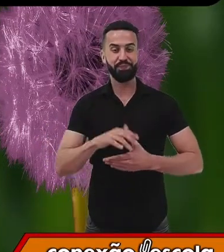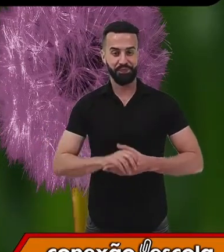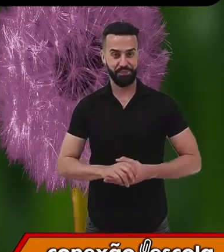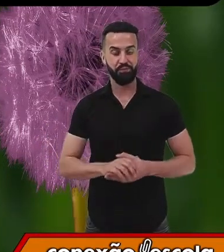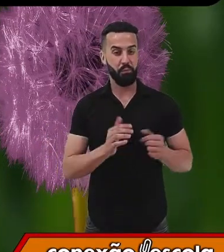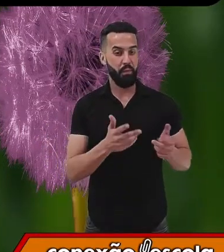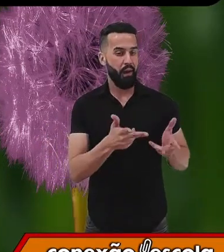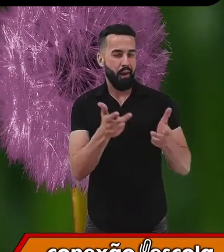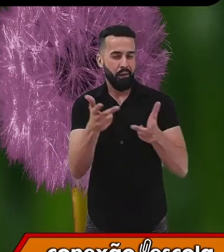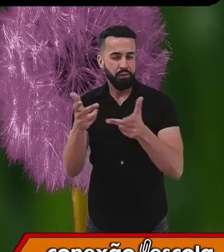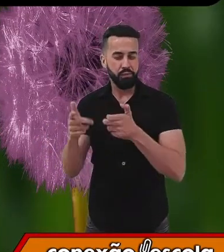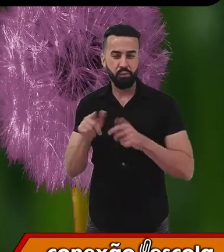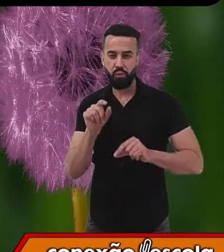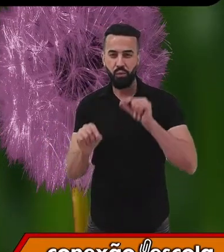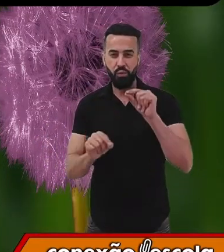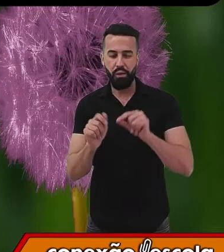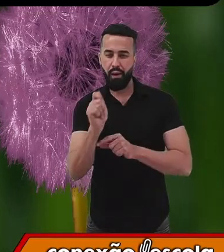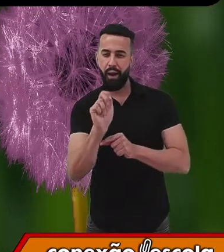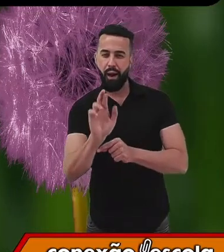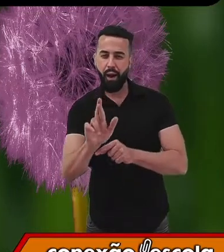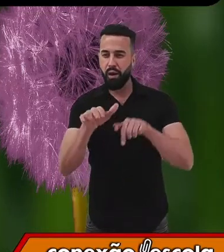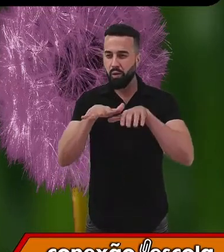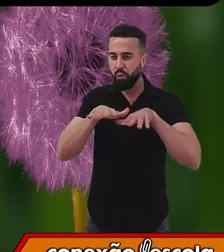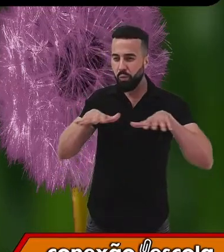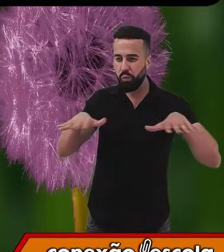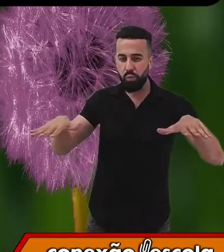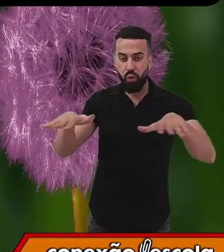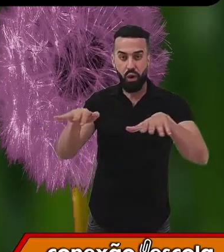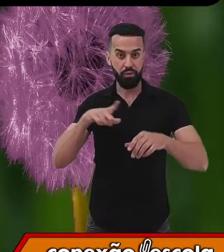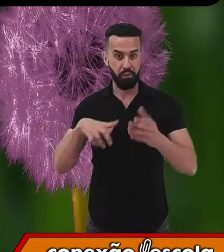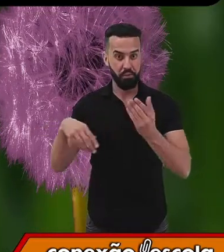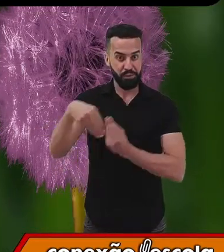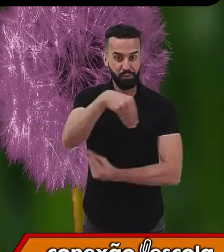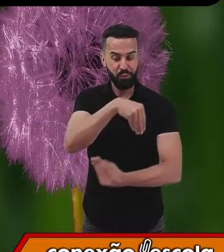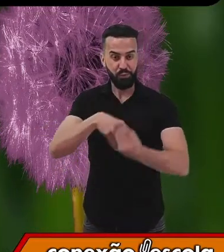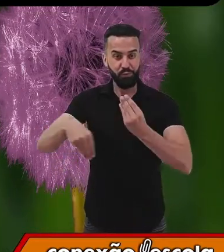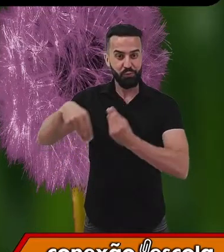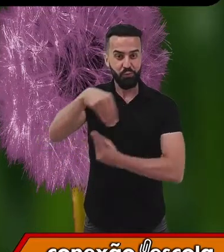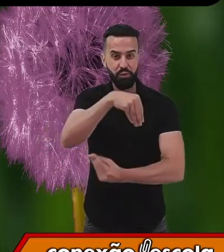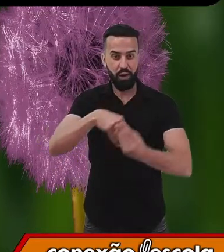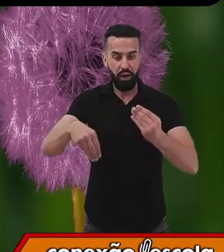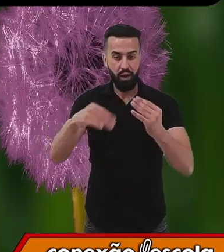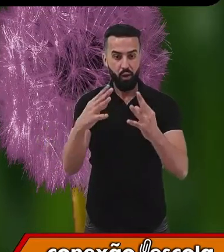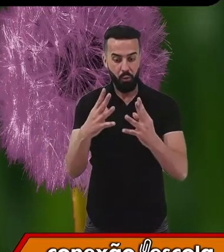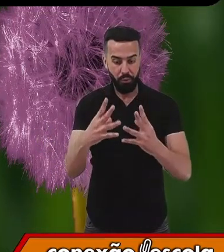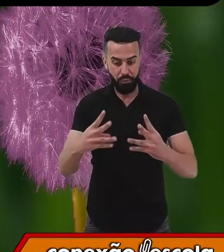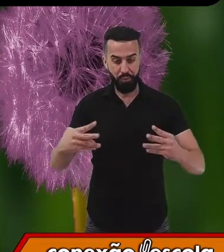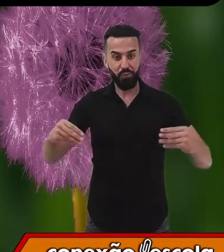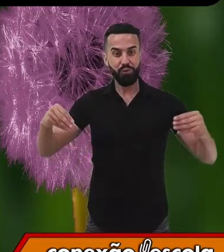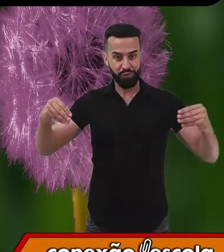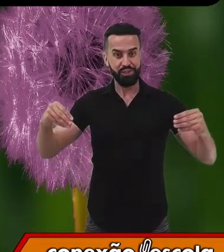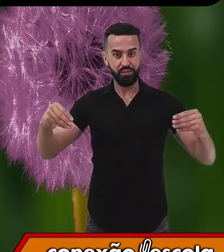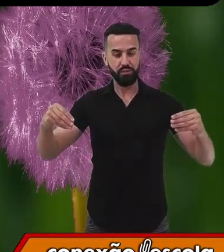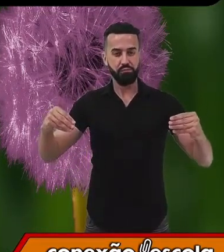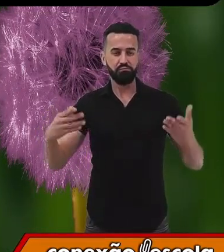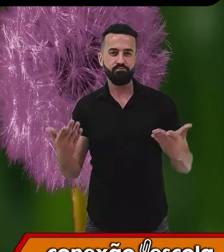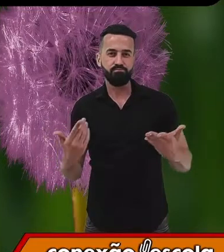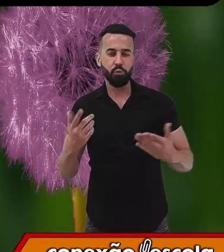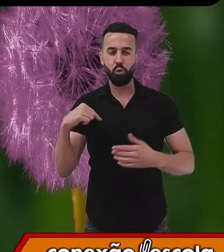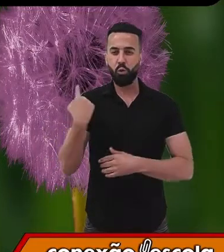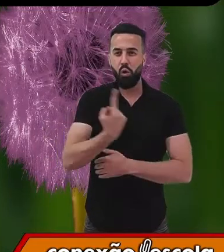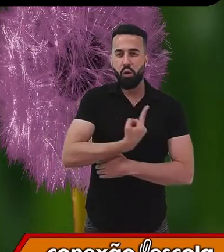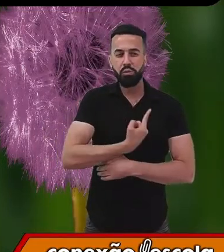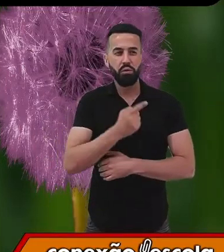que o ar atmosférico é um exemplo de uma mistura homogênea, porque apesar de não conseguirmos identificarmos